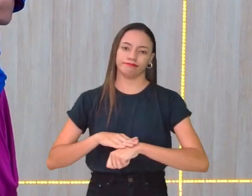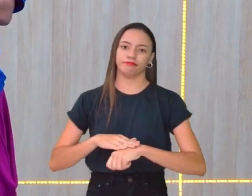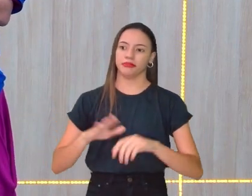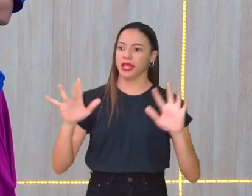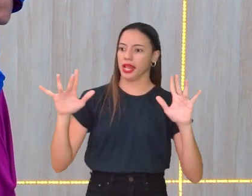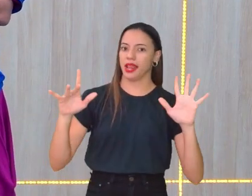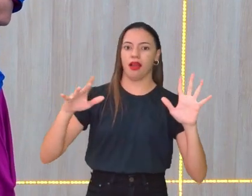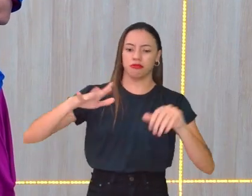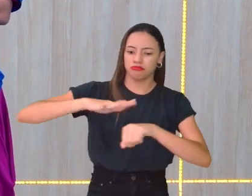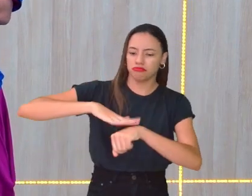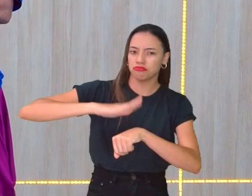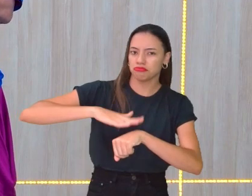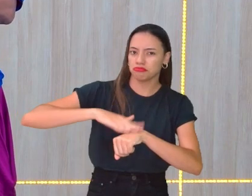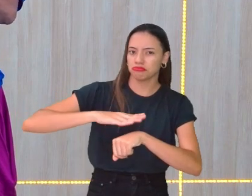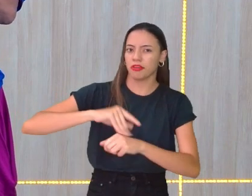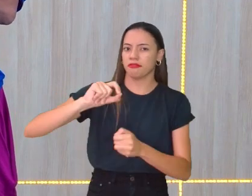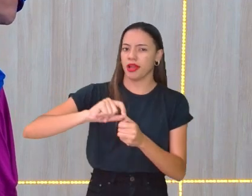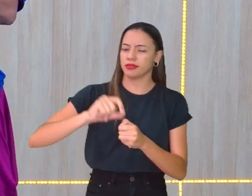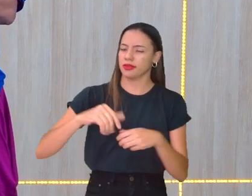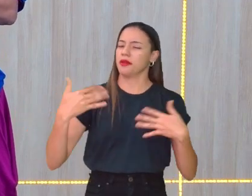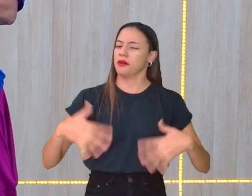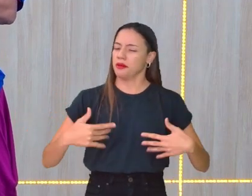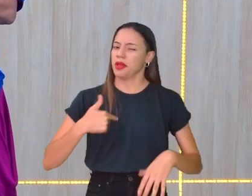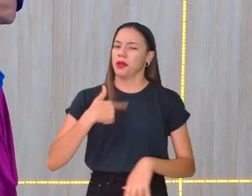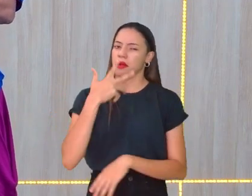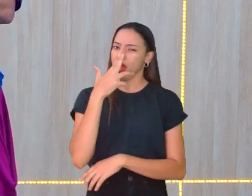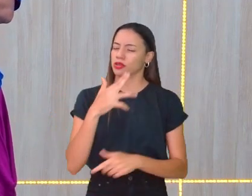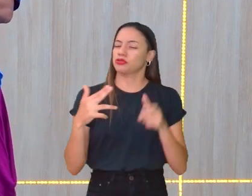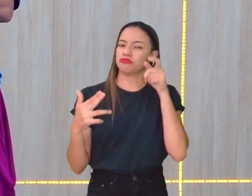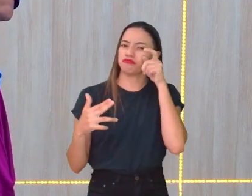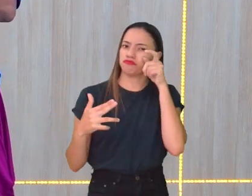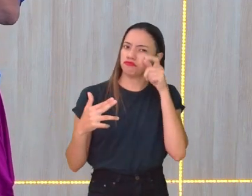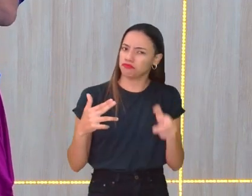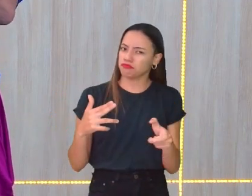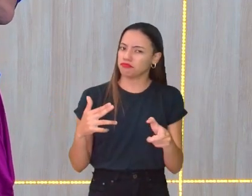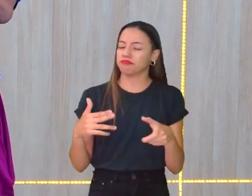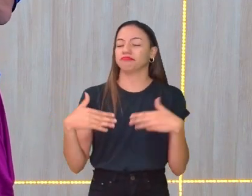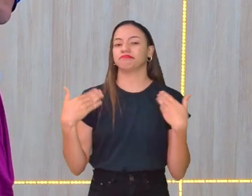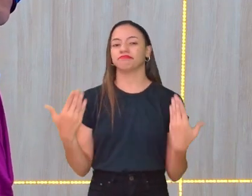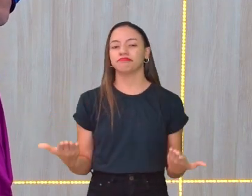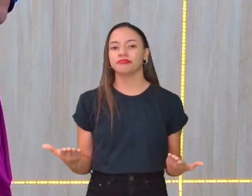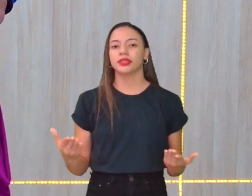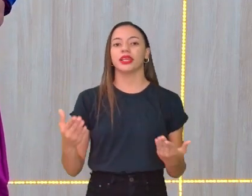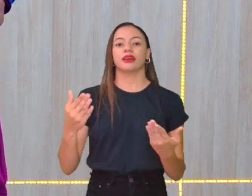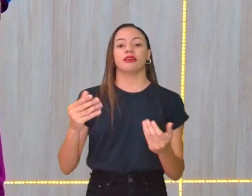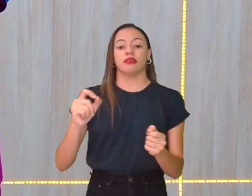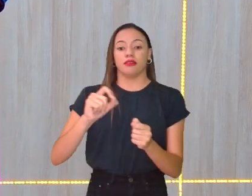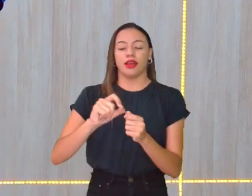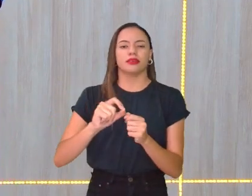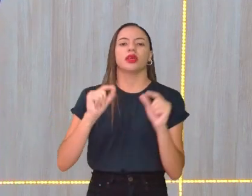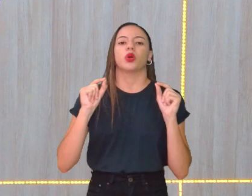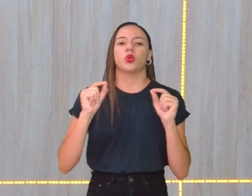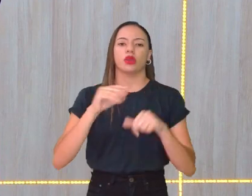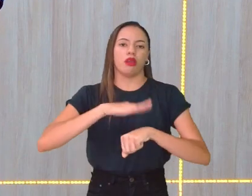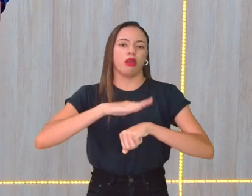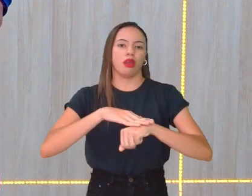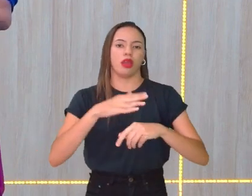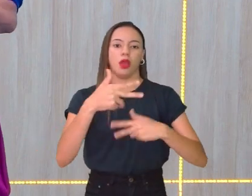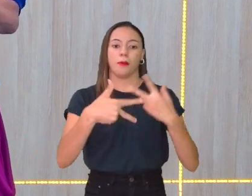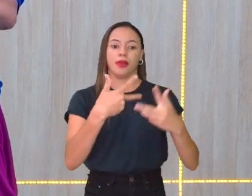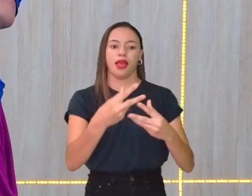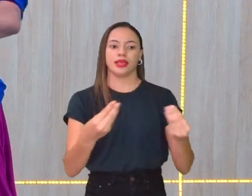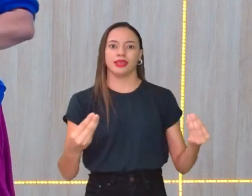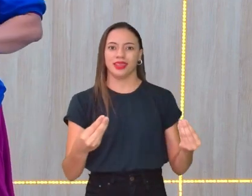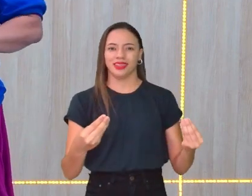nossas próprias mãos. É bem interessante essa ideia. E eu acho que fazer um presente para dar para alguém, melhor